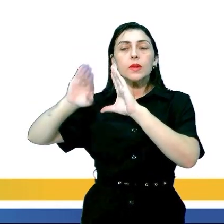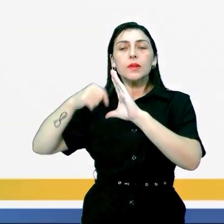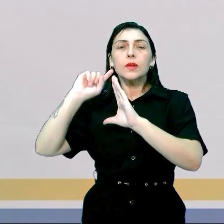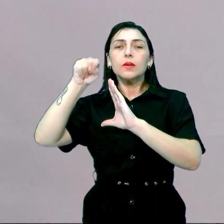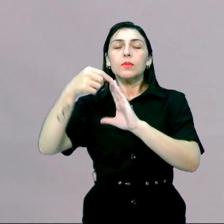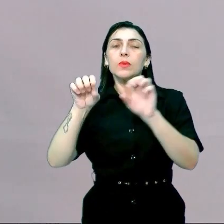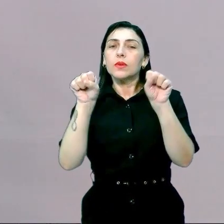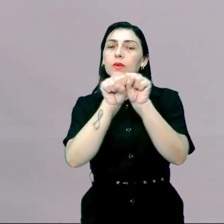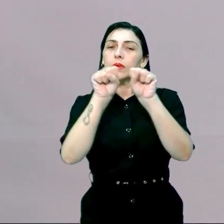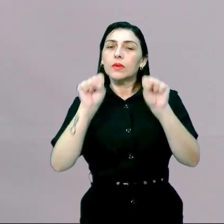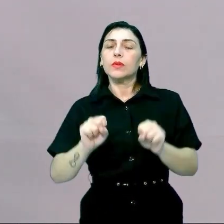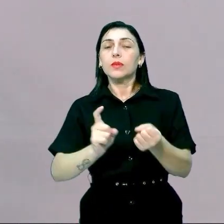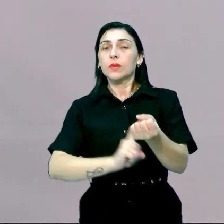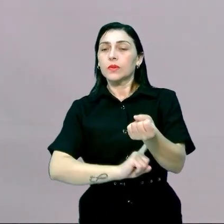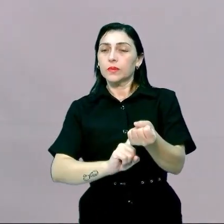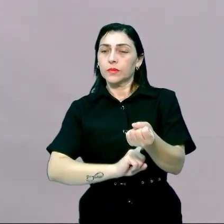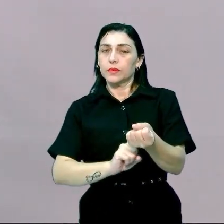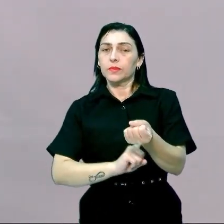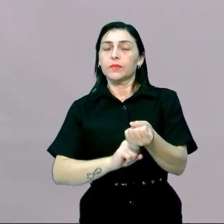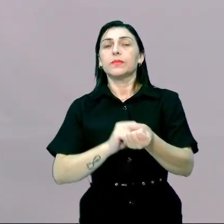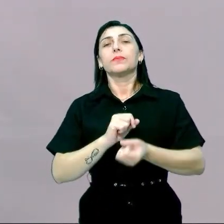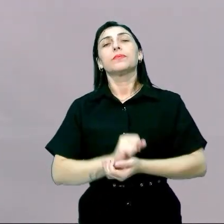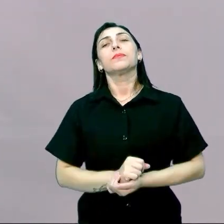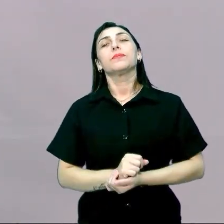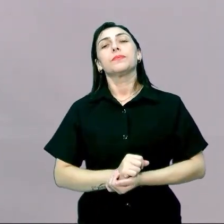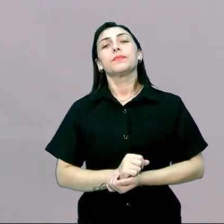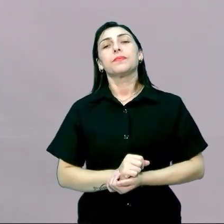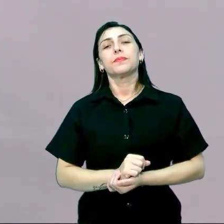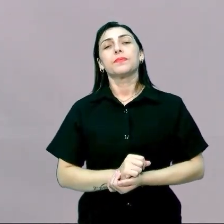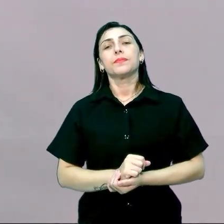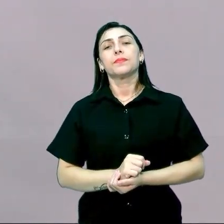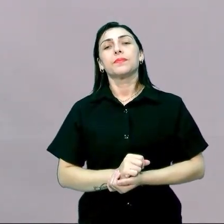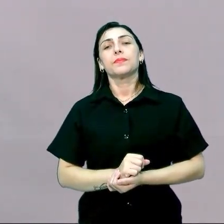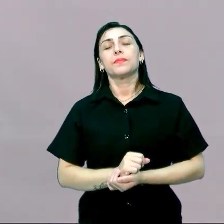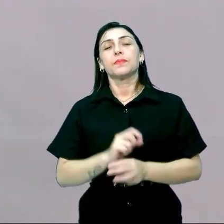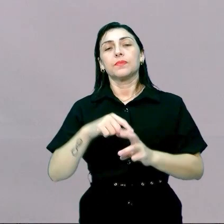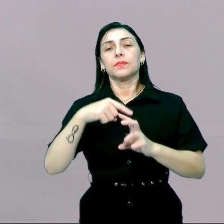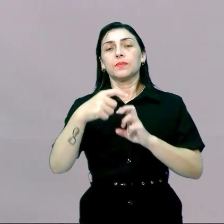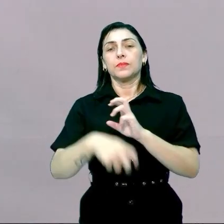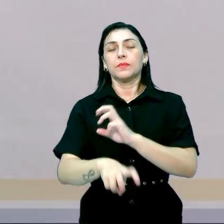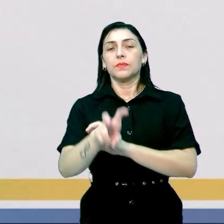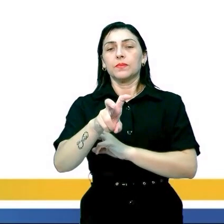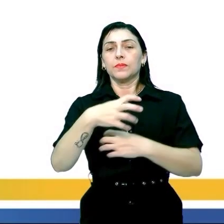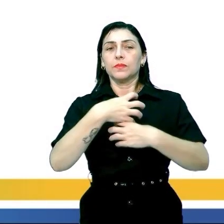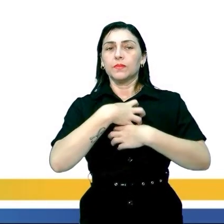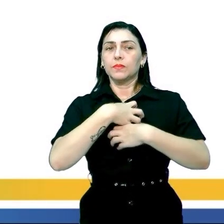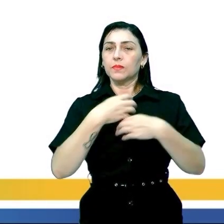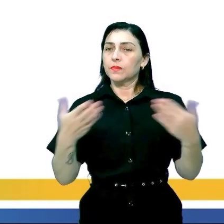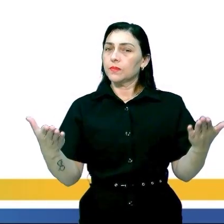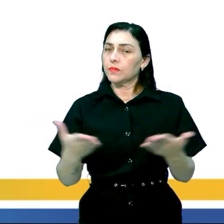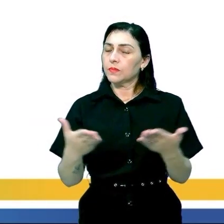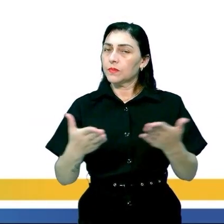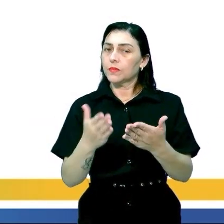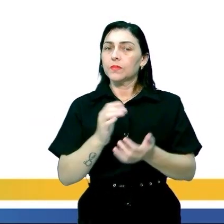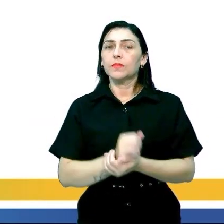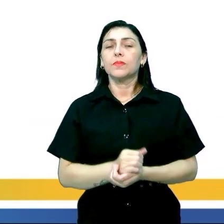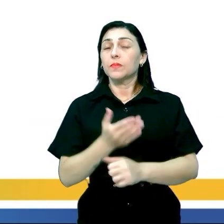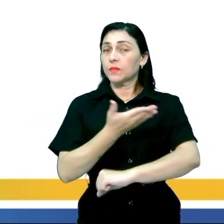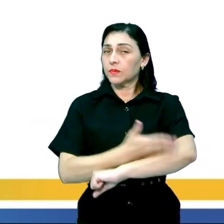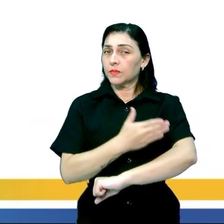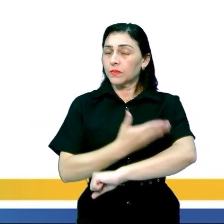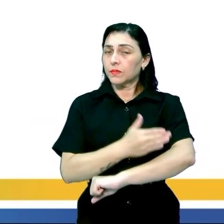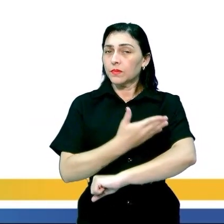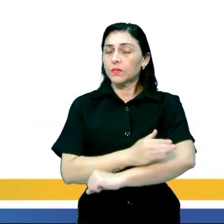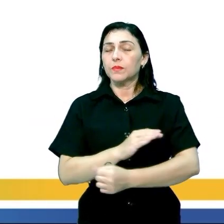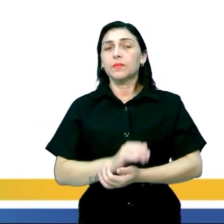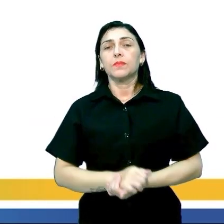nosso sistema nervoso central, tá certo? Então, esses aí são os 5 sentidos. Agora, vamos praticar?